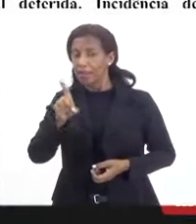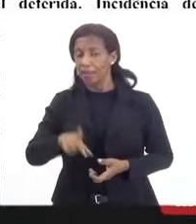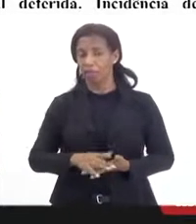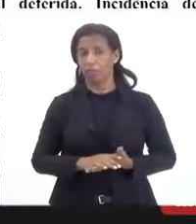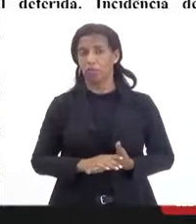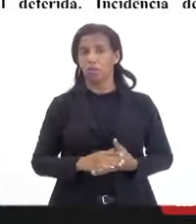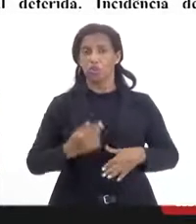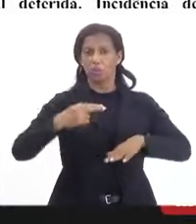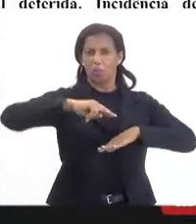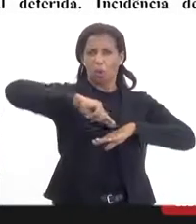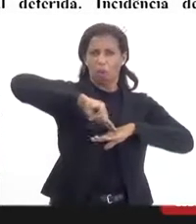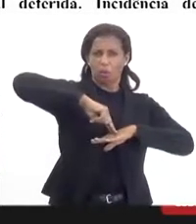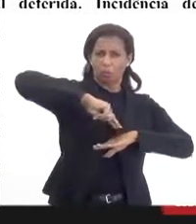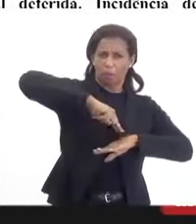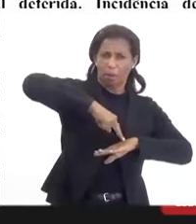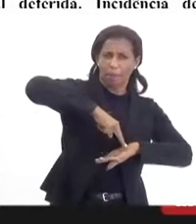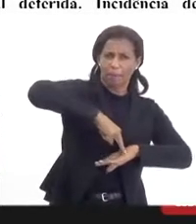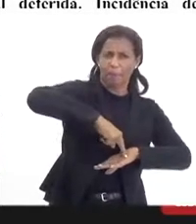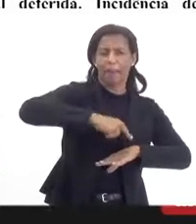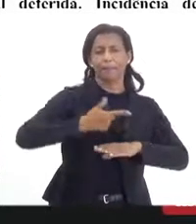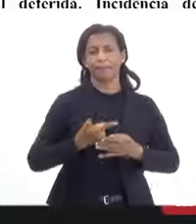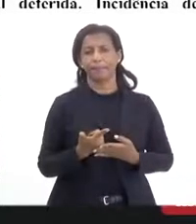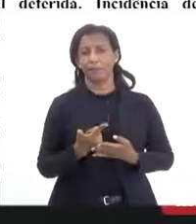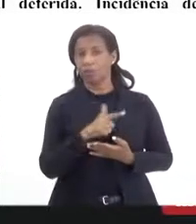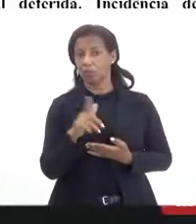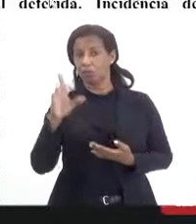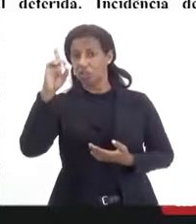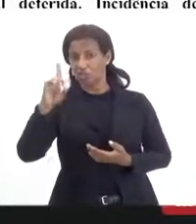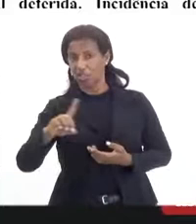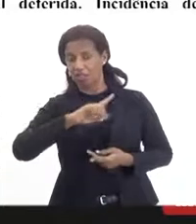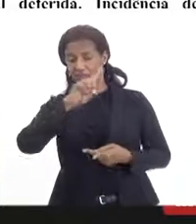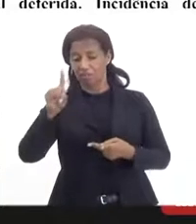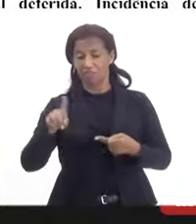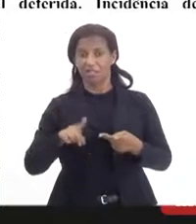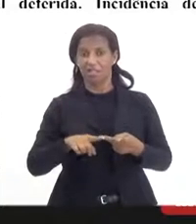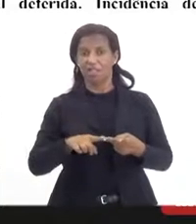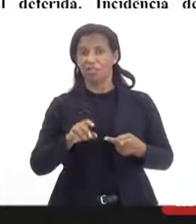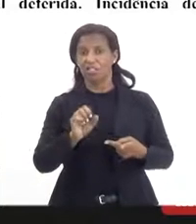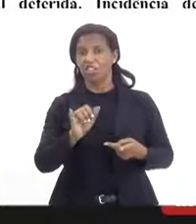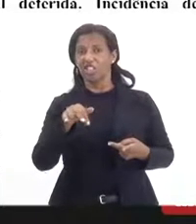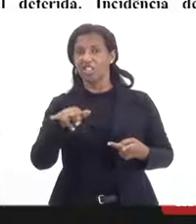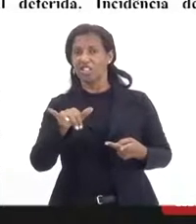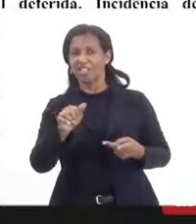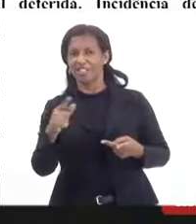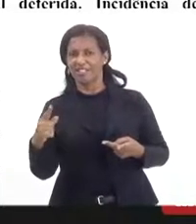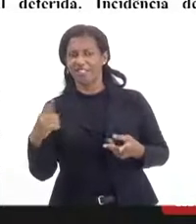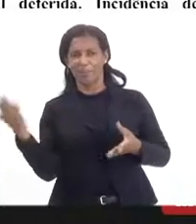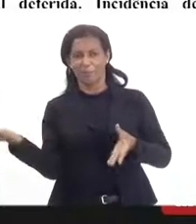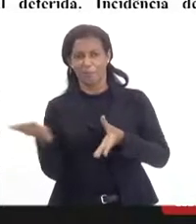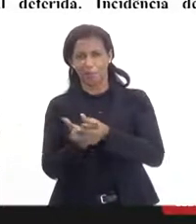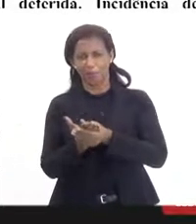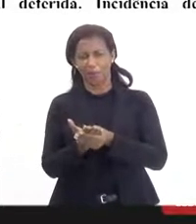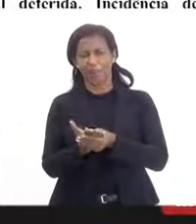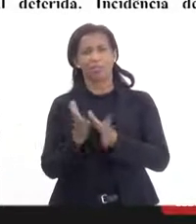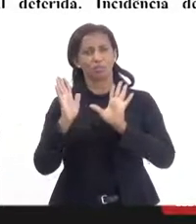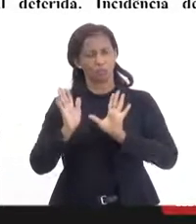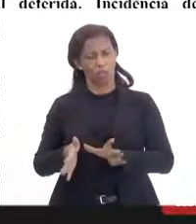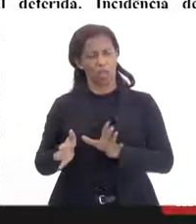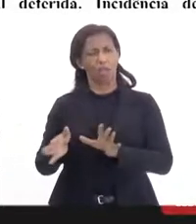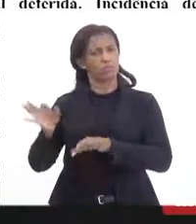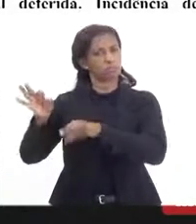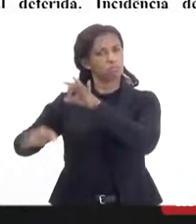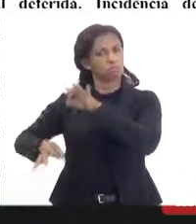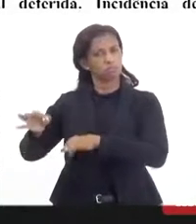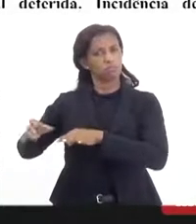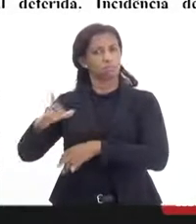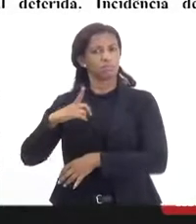de perfuração. Nós temos, então, uma decisão de segunda instância que confirma isso, esse processo transitou em julgado, e aqui nós